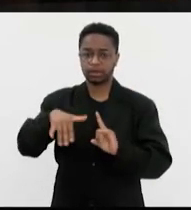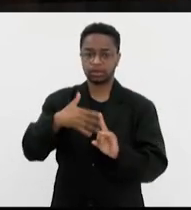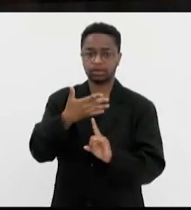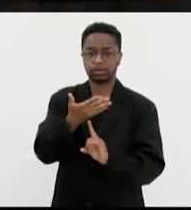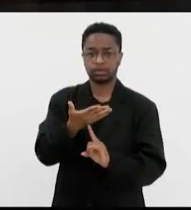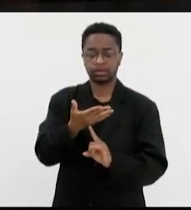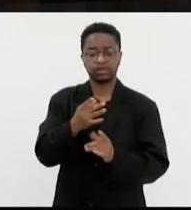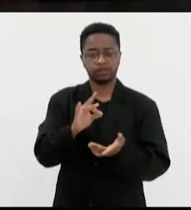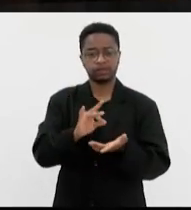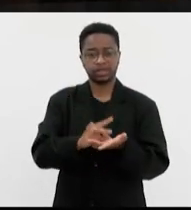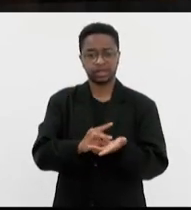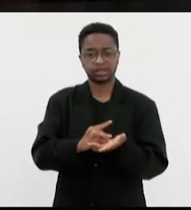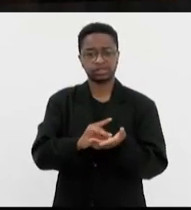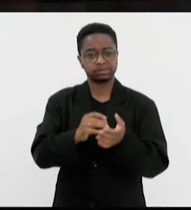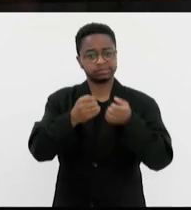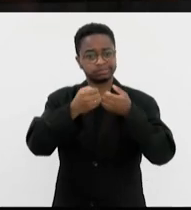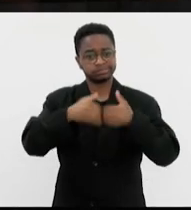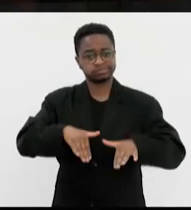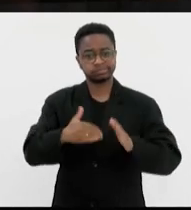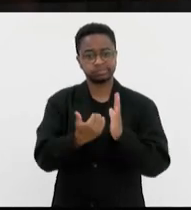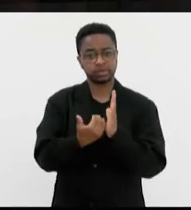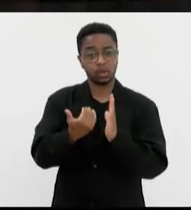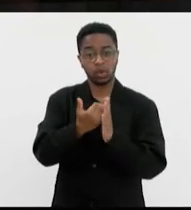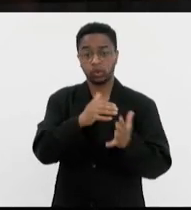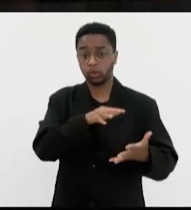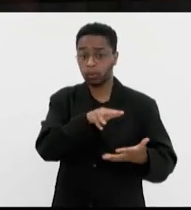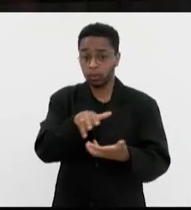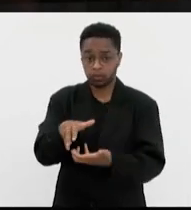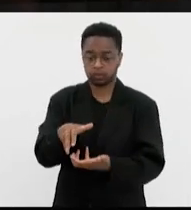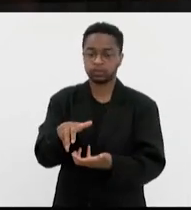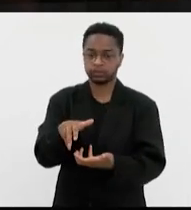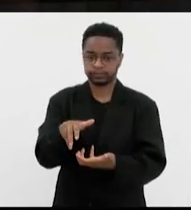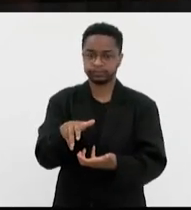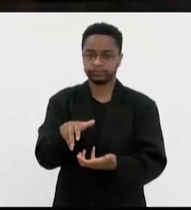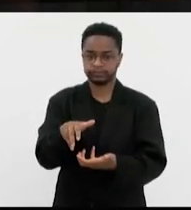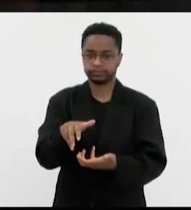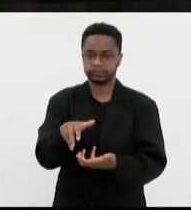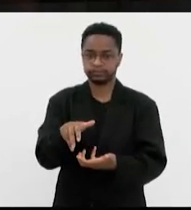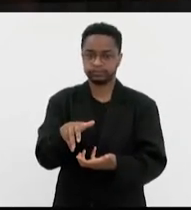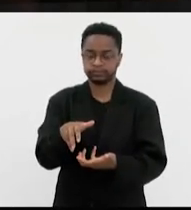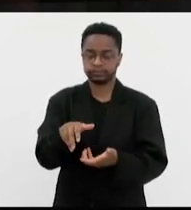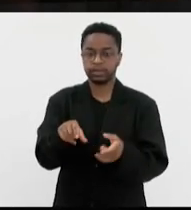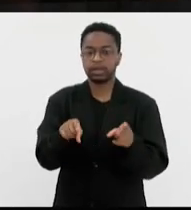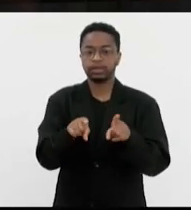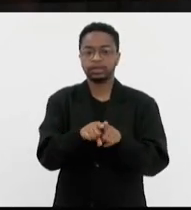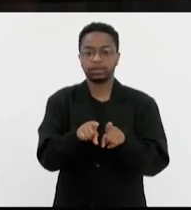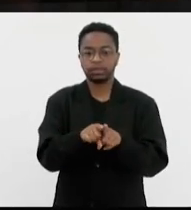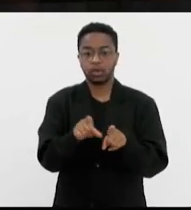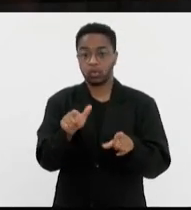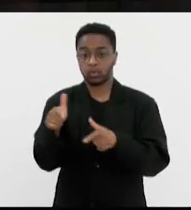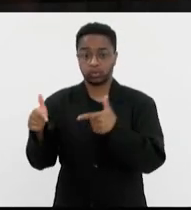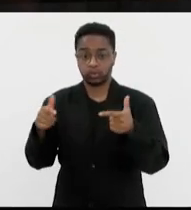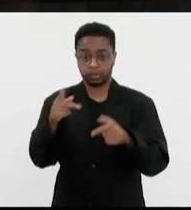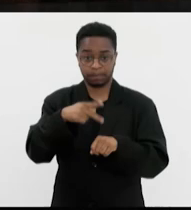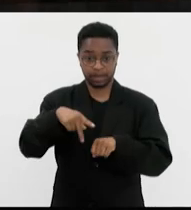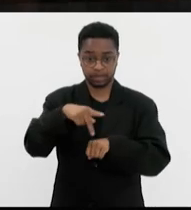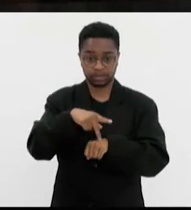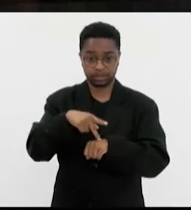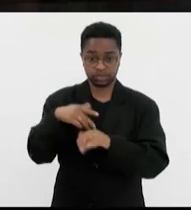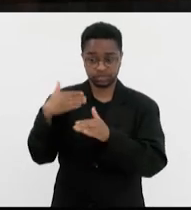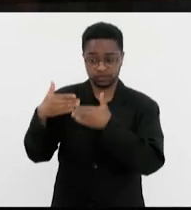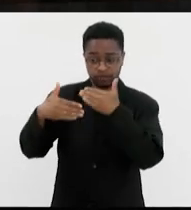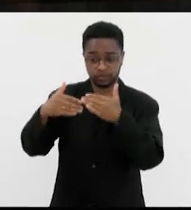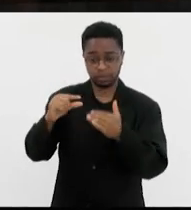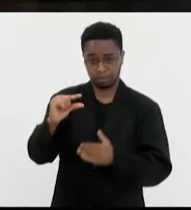é catastrófica no mundo. E nos países menos desenvolvidos, como é o